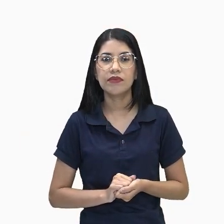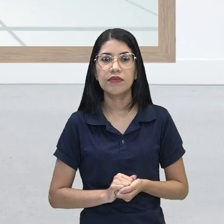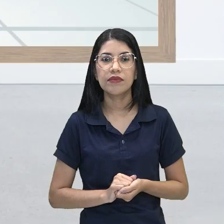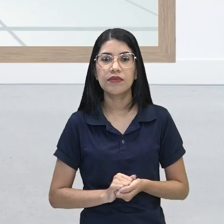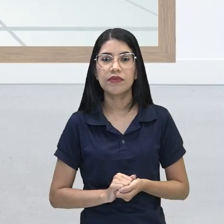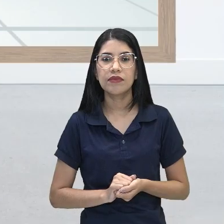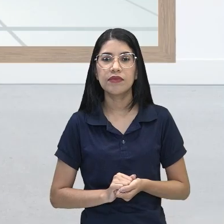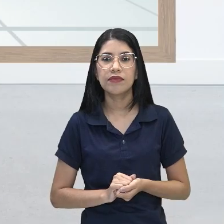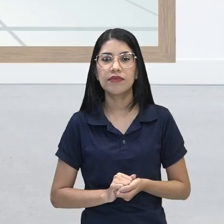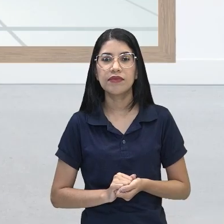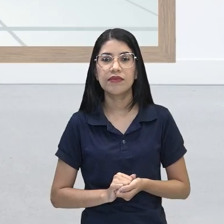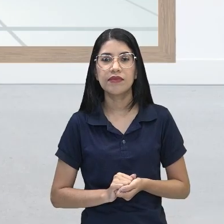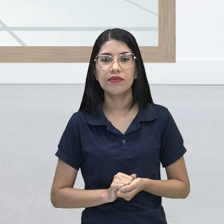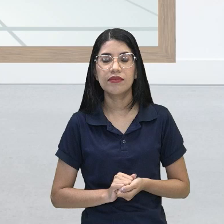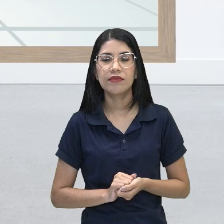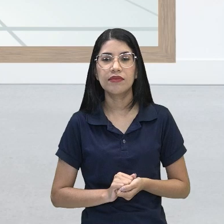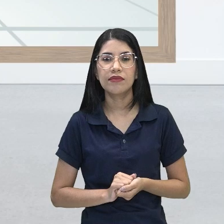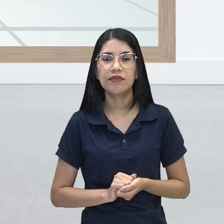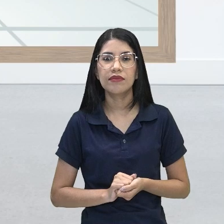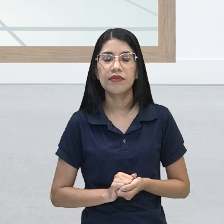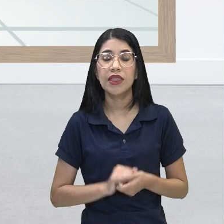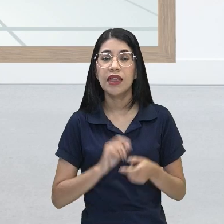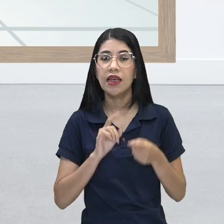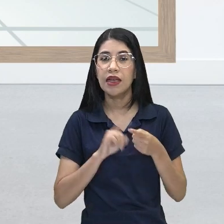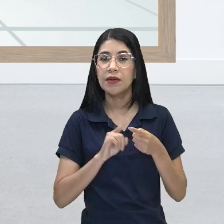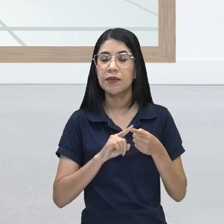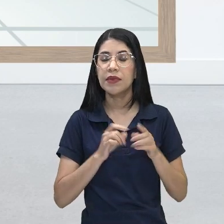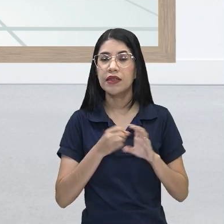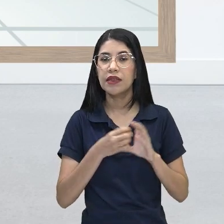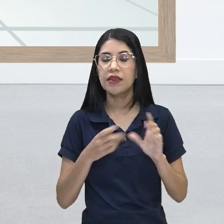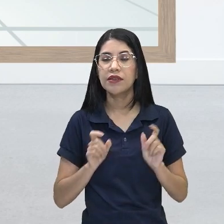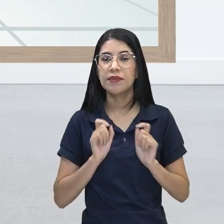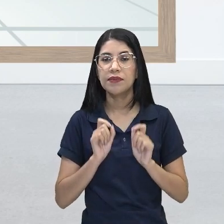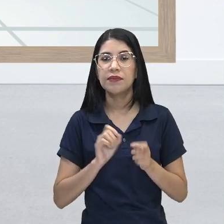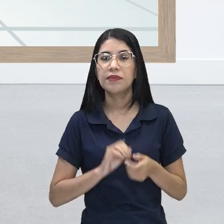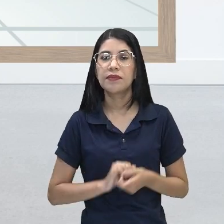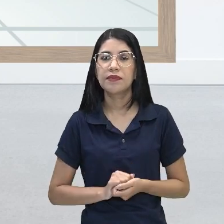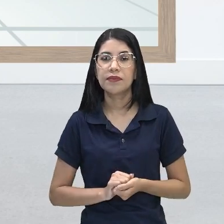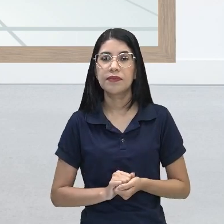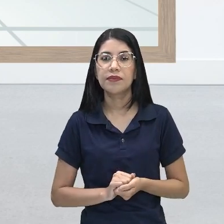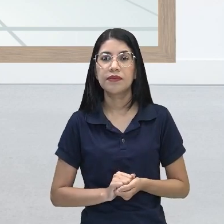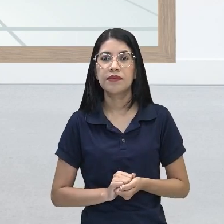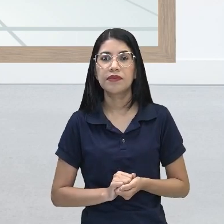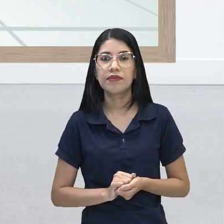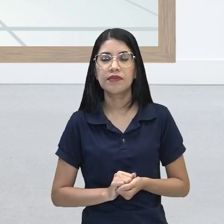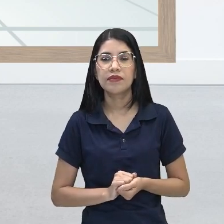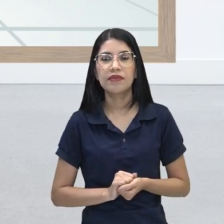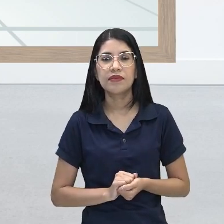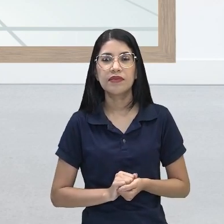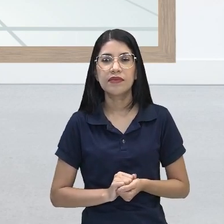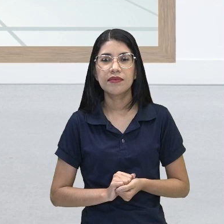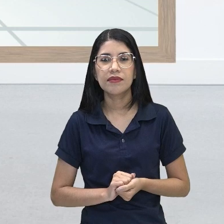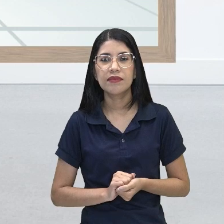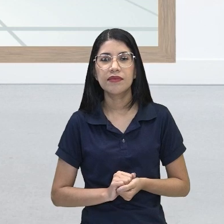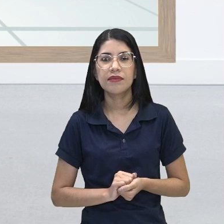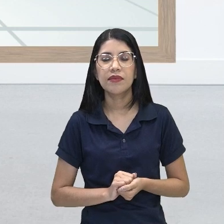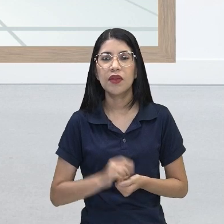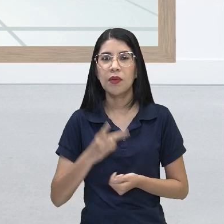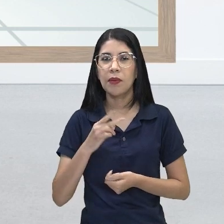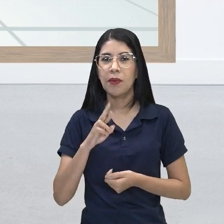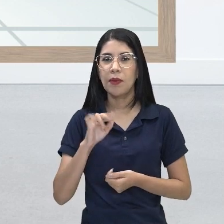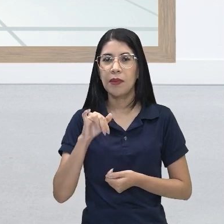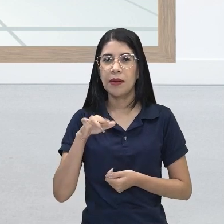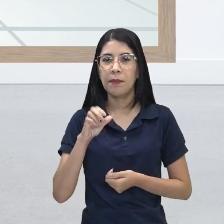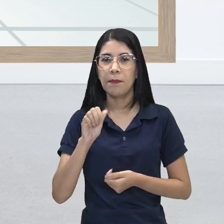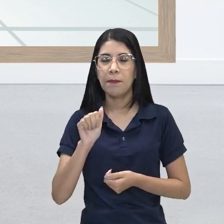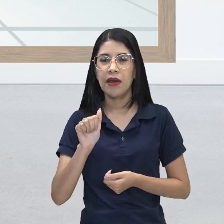Muito bem. Primeira característica é o primado da lei, não é isso? Primado da